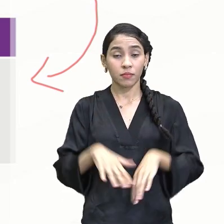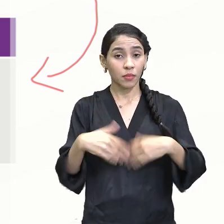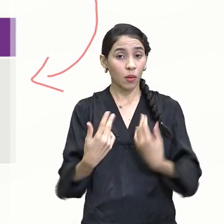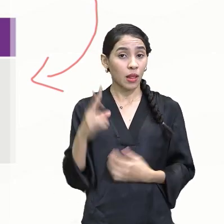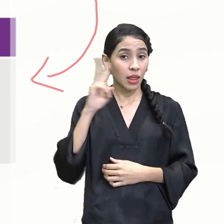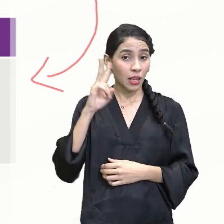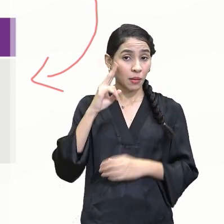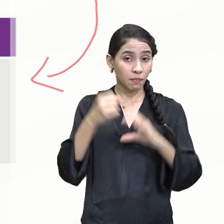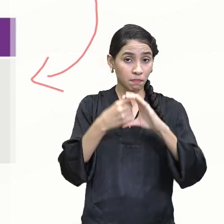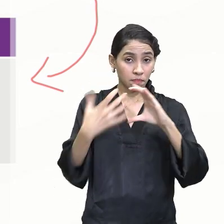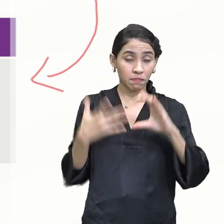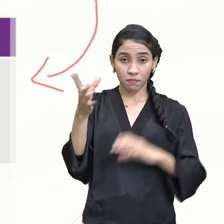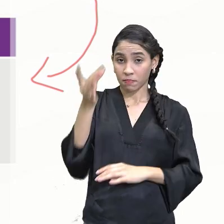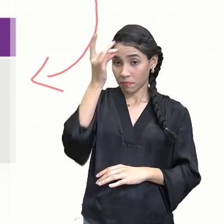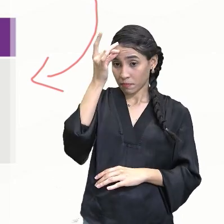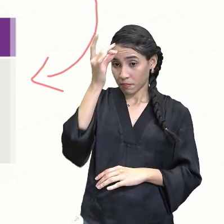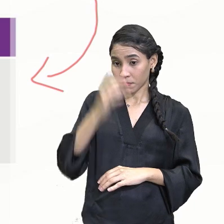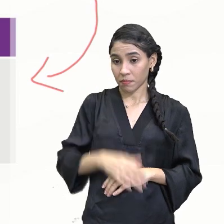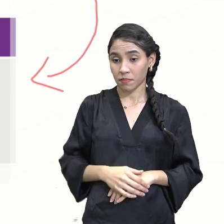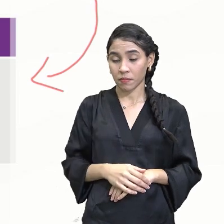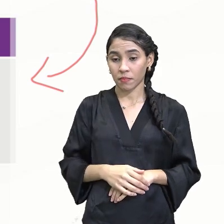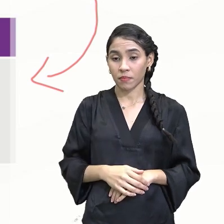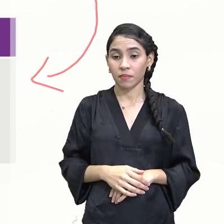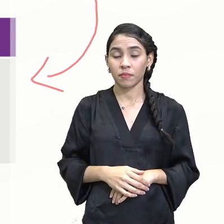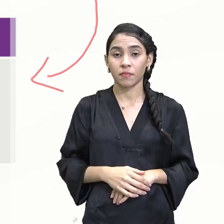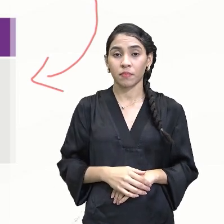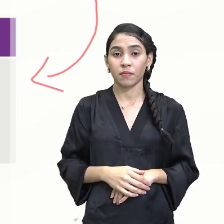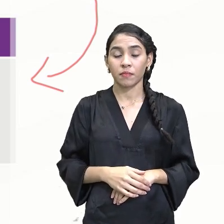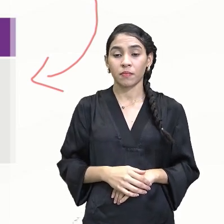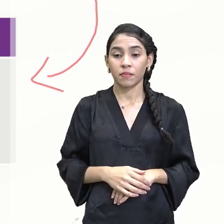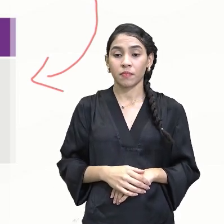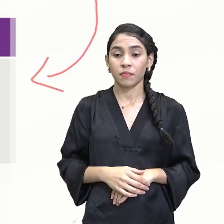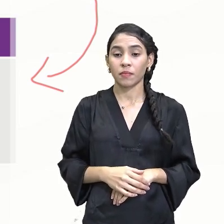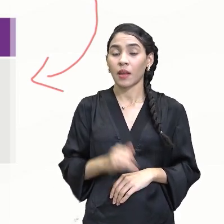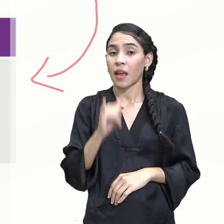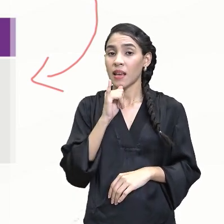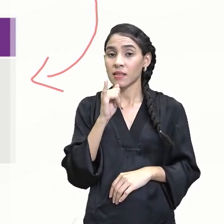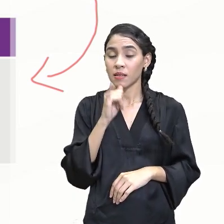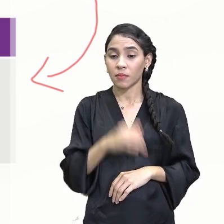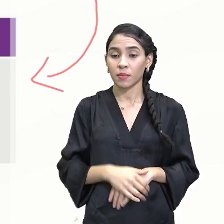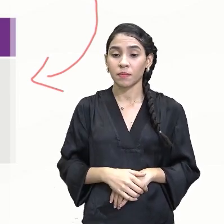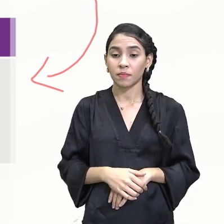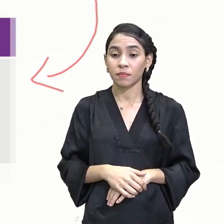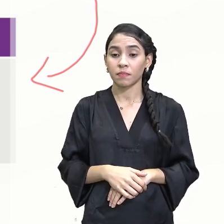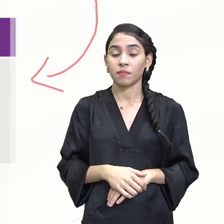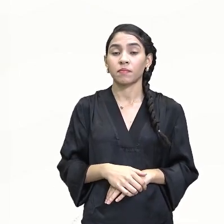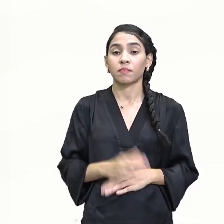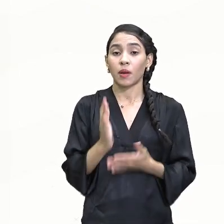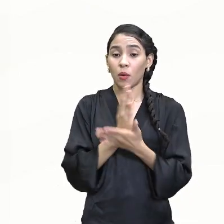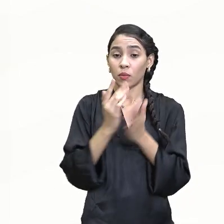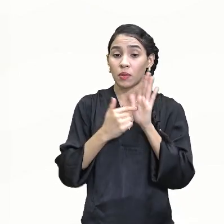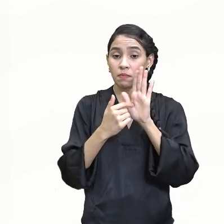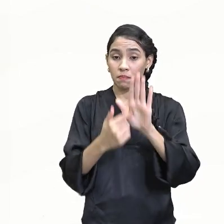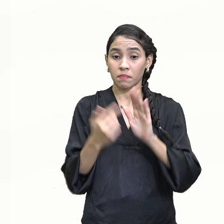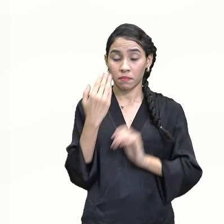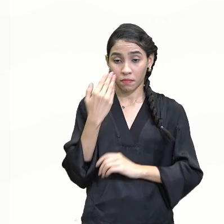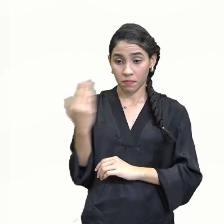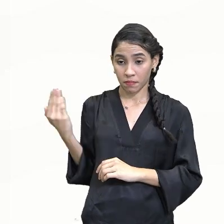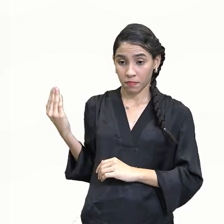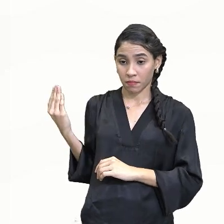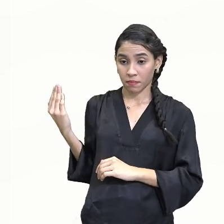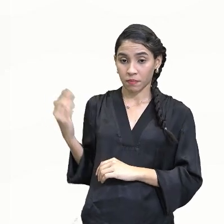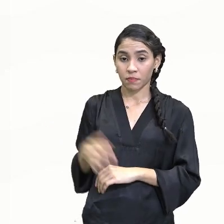dessas características, tá? A gente vai fazer essa equivalência aí. Como, professora? Trouxemos aqui alguns exemplos para nós